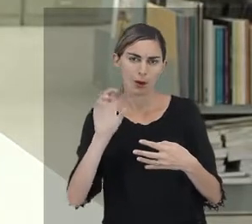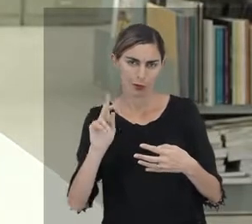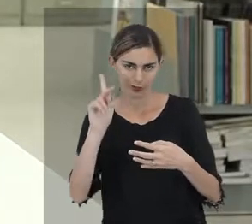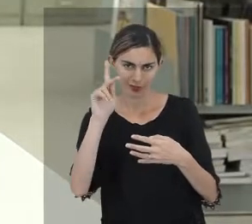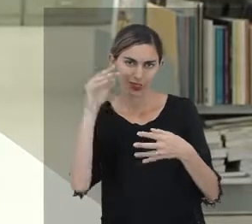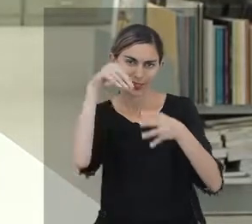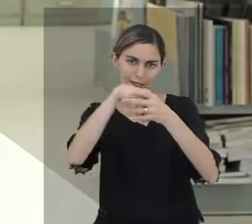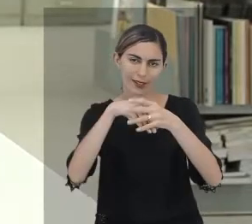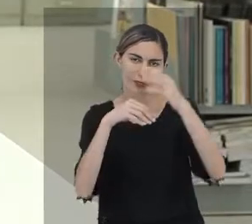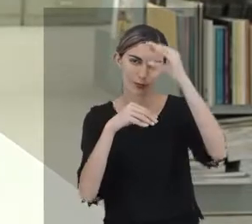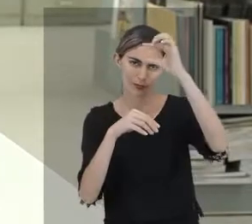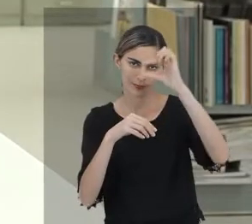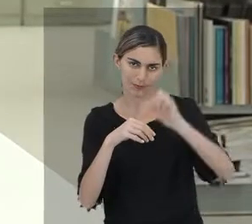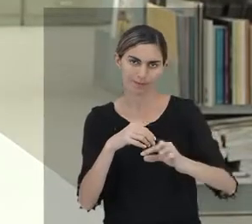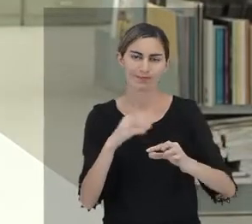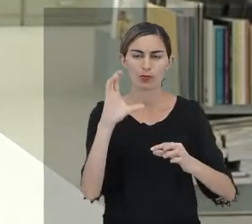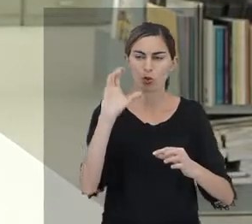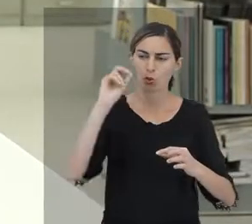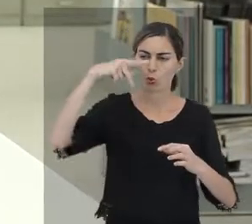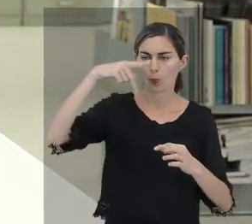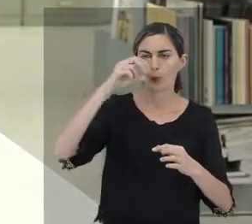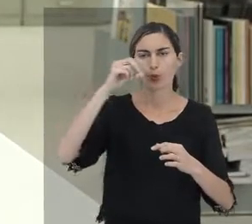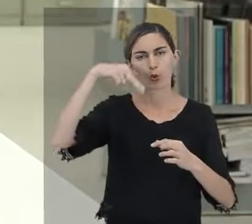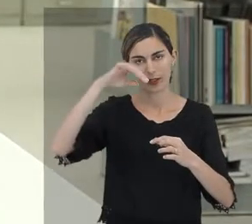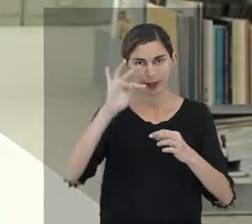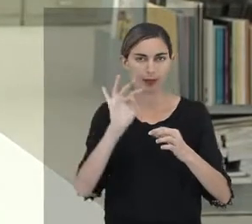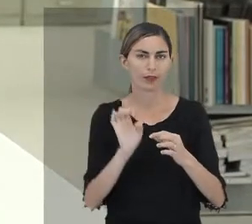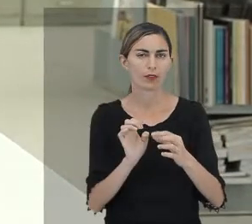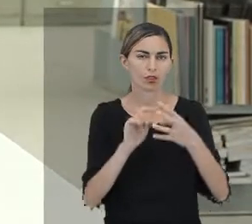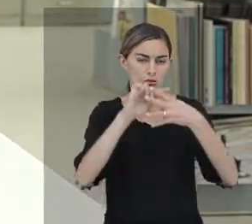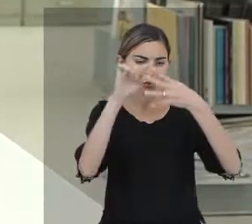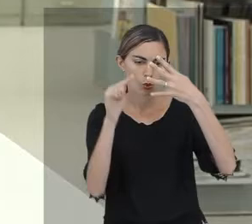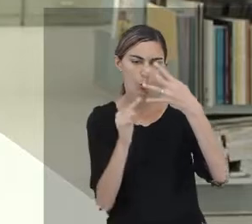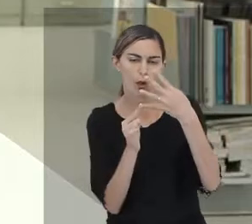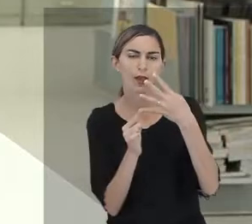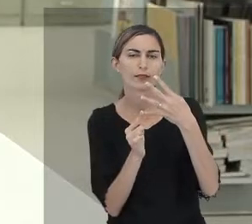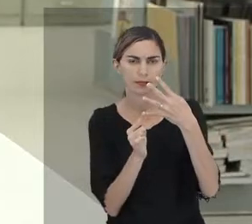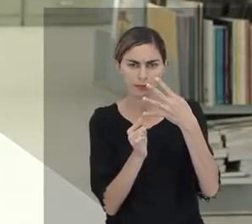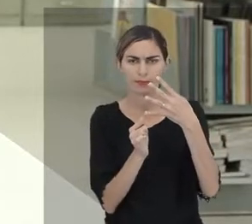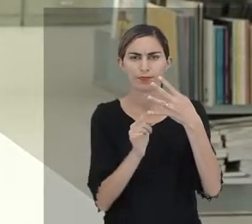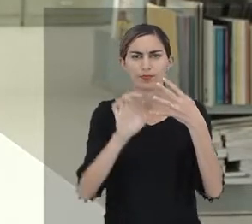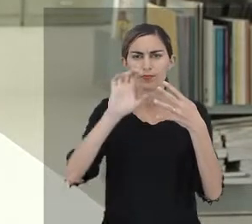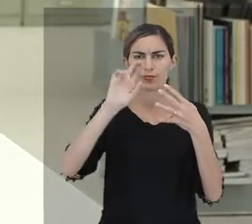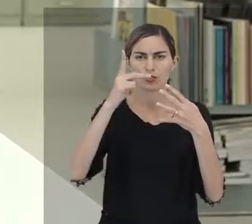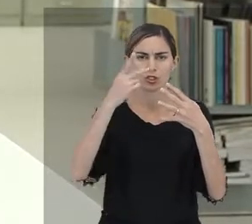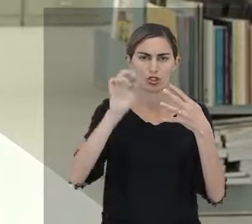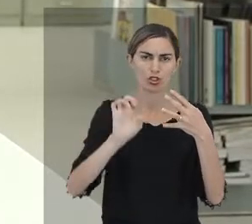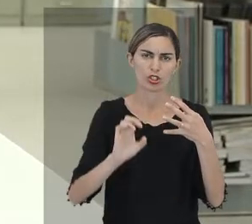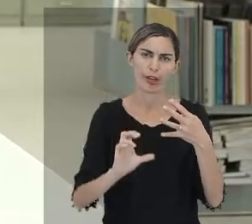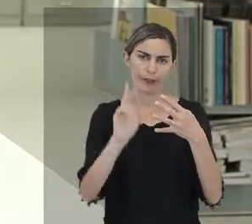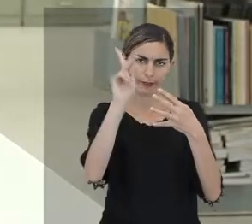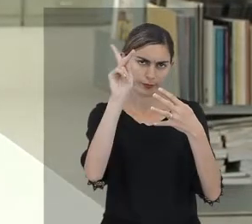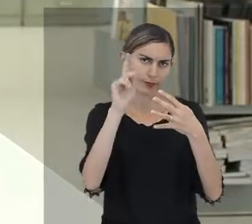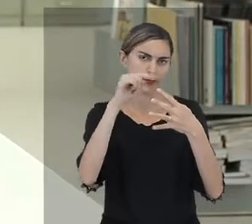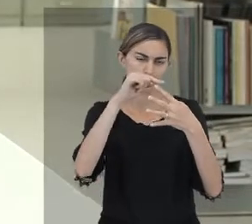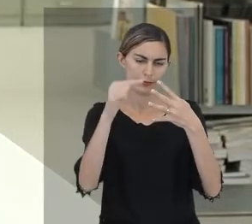os componentes dentro dele, e nesse exemplo específico, a gente colocou 4 checkbox dentro